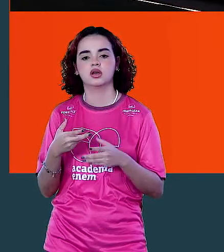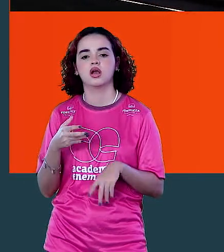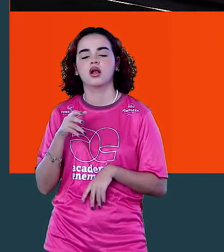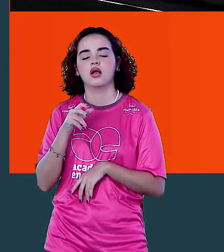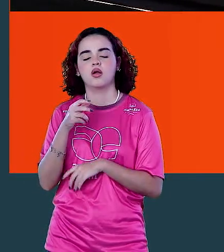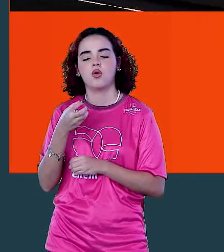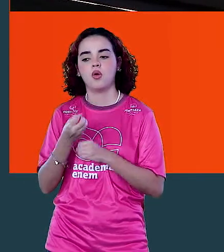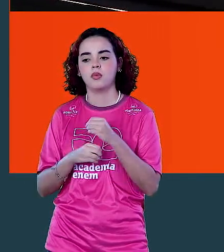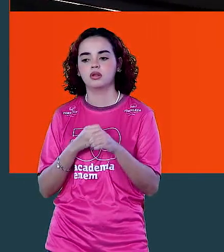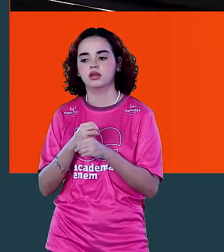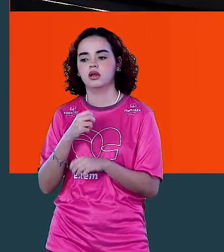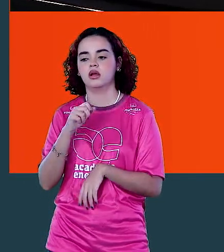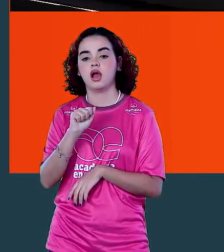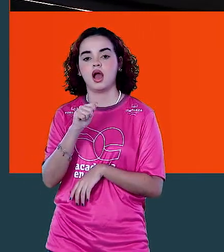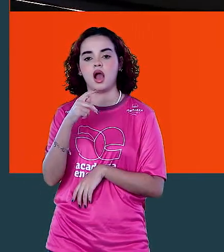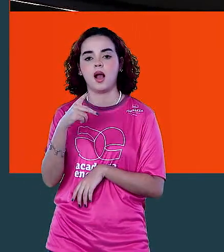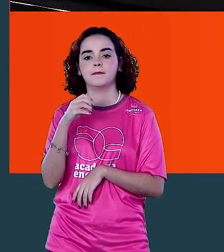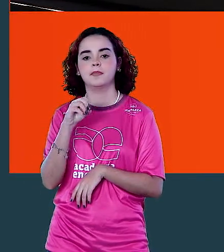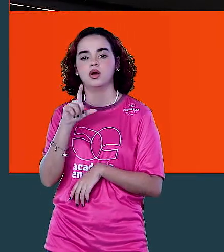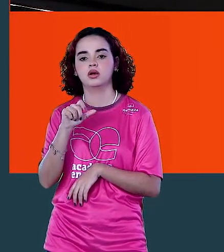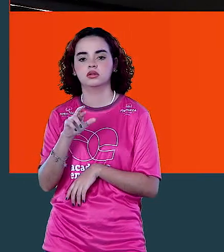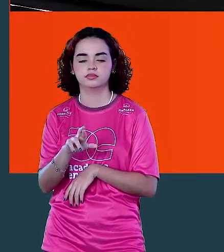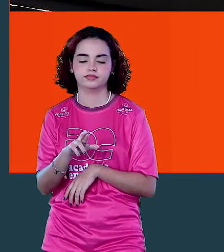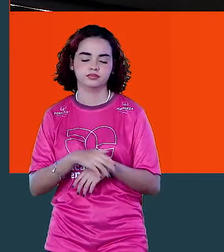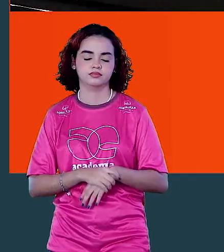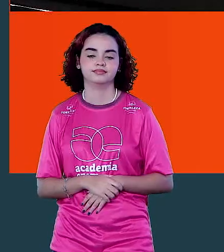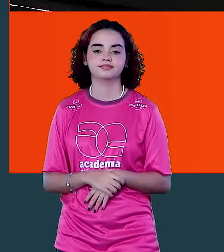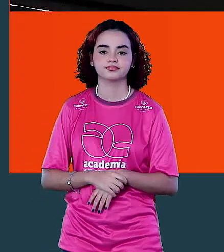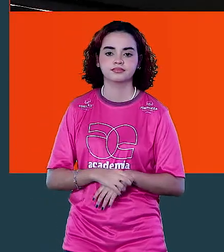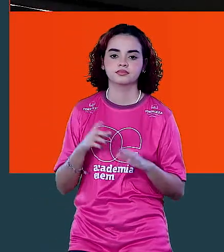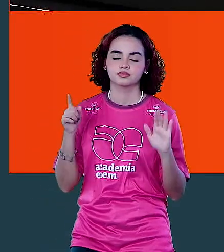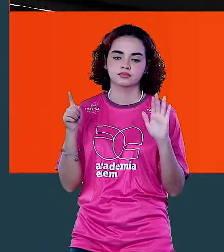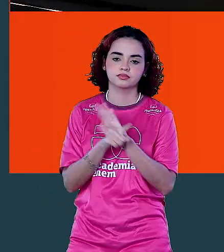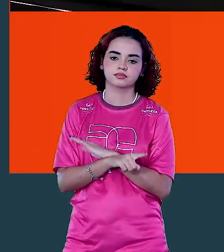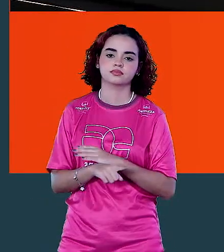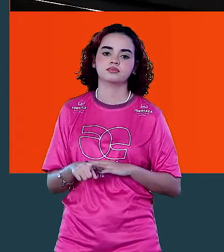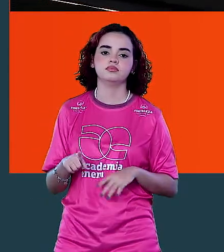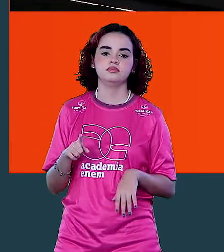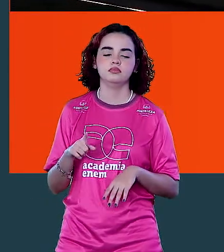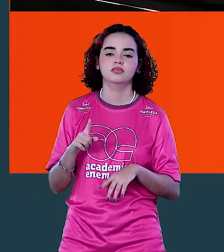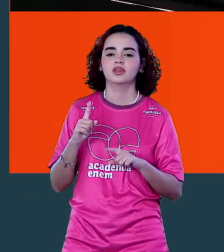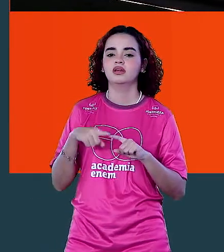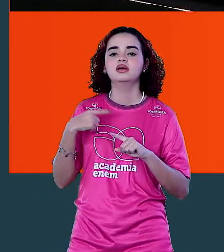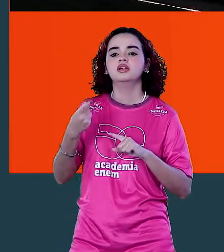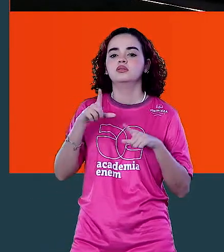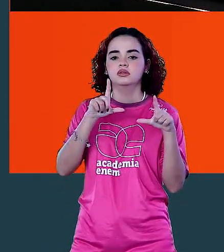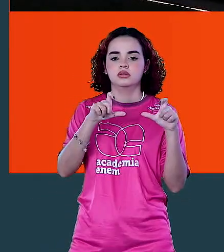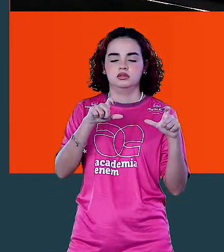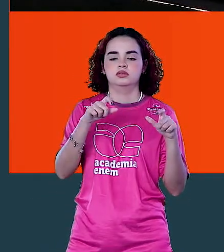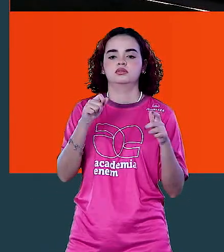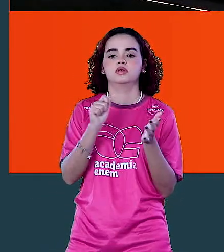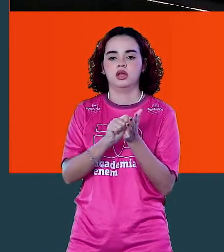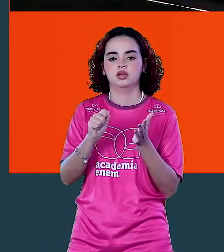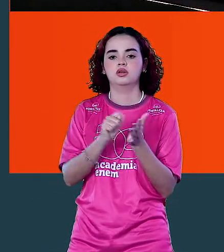coisas do cotidiano, certo? Vamos lá, fazer uma perguntinha aqui para vocês. Deixa para tirar foto depois, que ainda tem coisa aí para